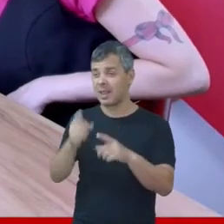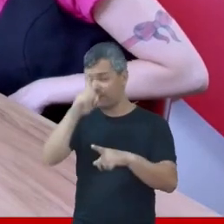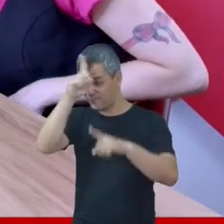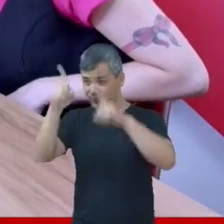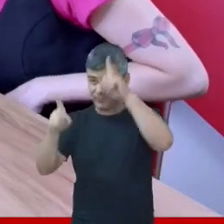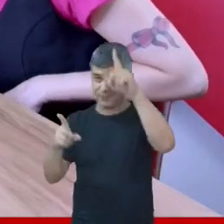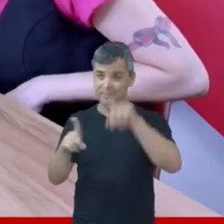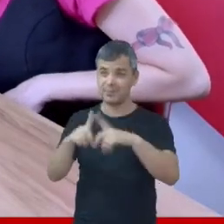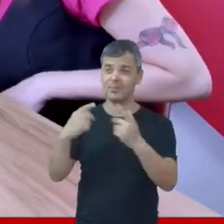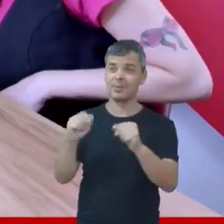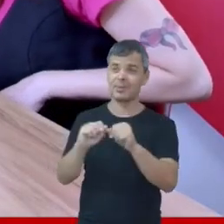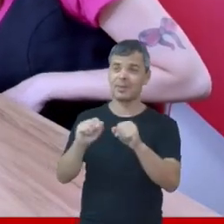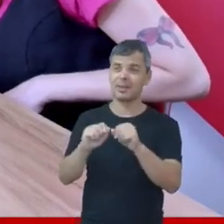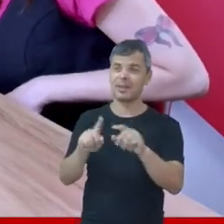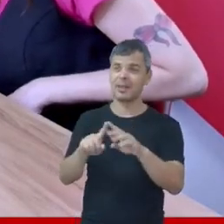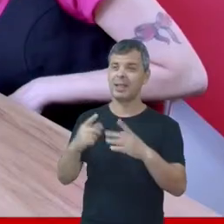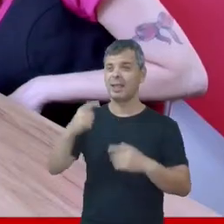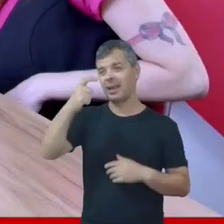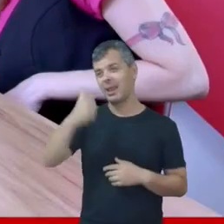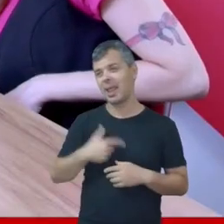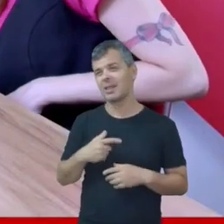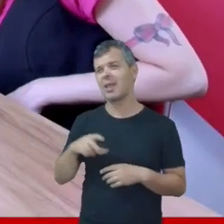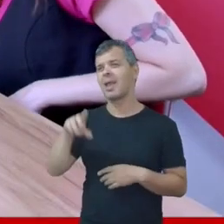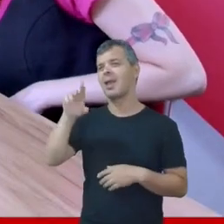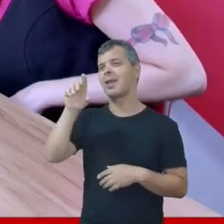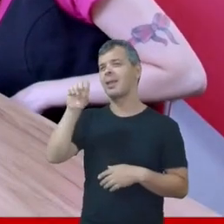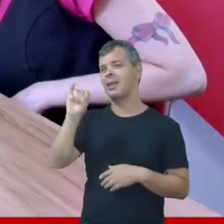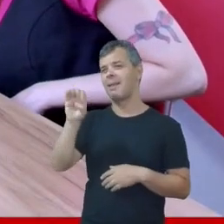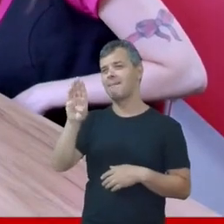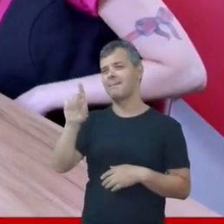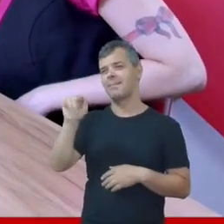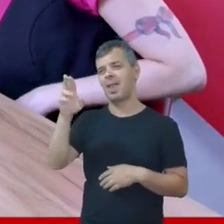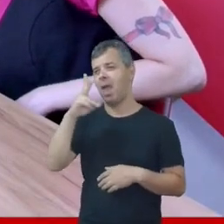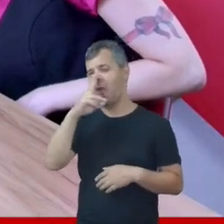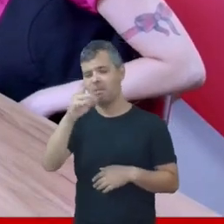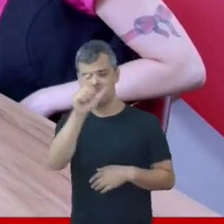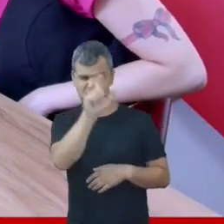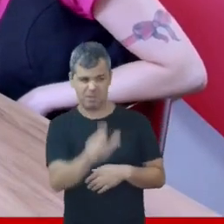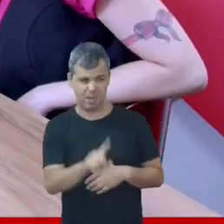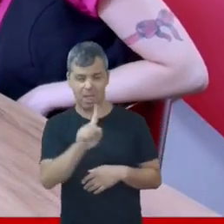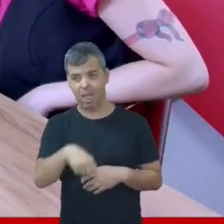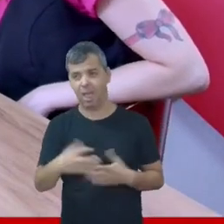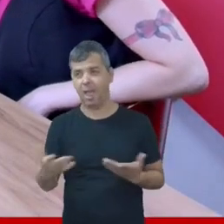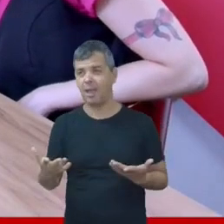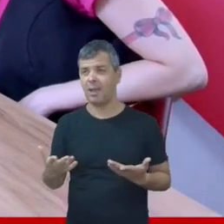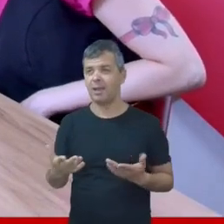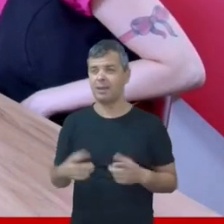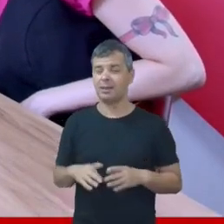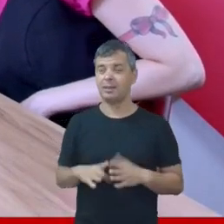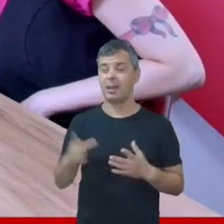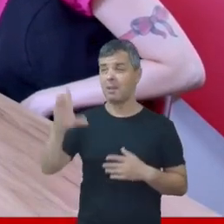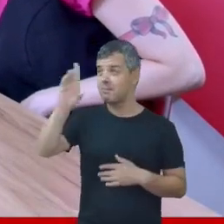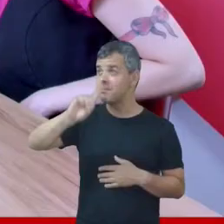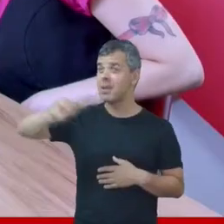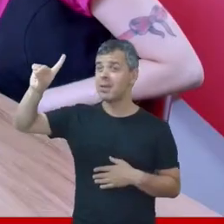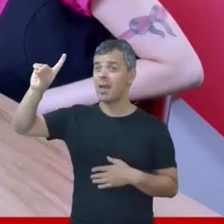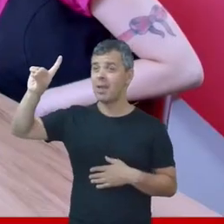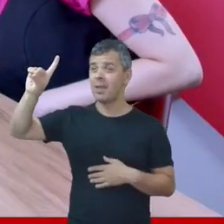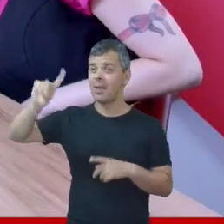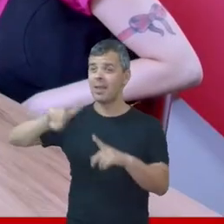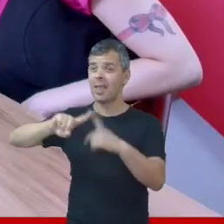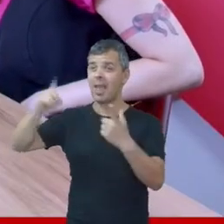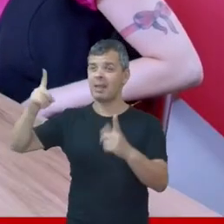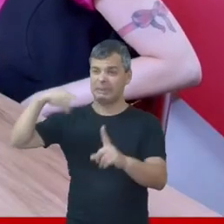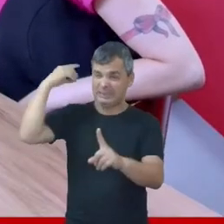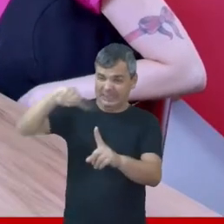Eu sou jornalista. Amiga, mas tu vai achar que alguém é do IBGE? Eu não ia achar que a pessoa é do IBGE. Não, mas Deus veio pra dar-lhe uma chinela.